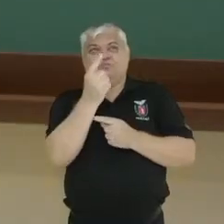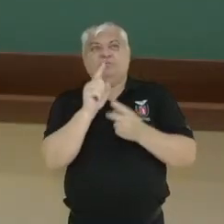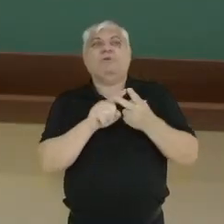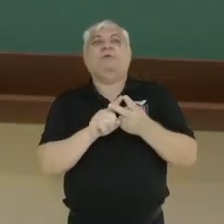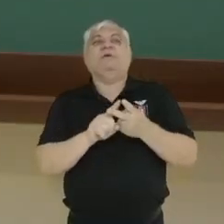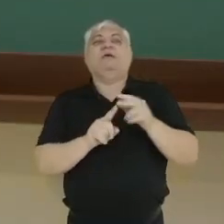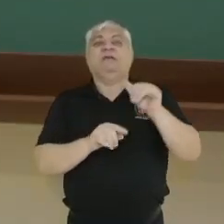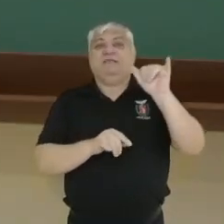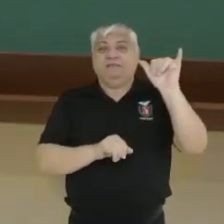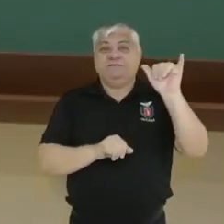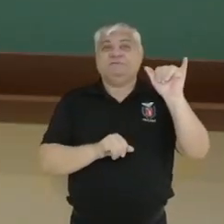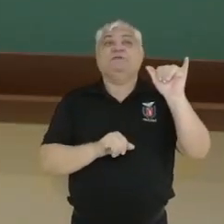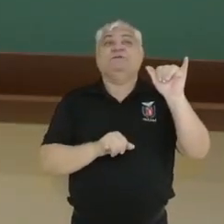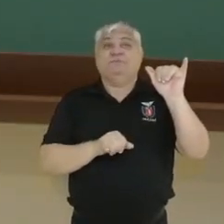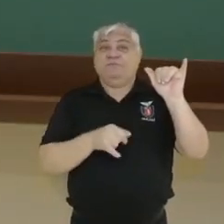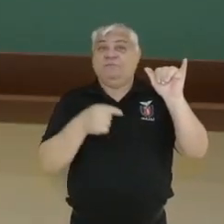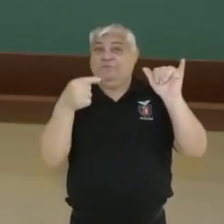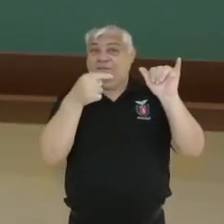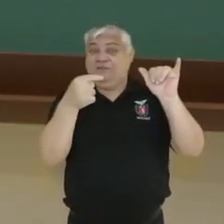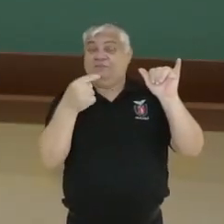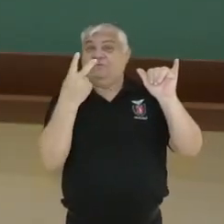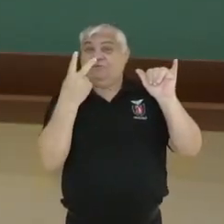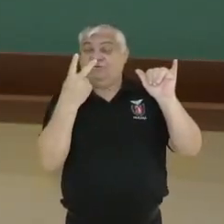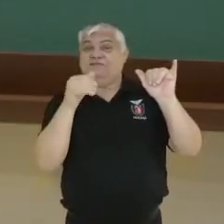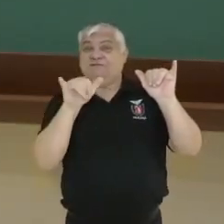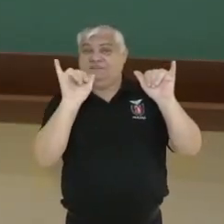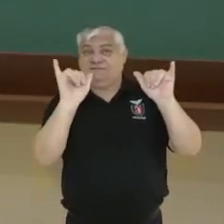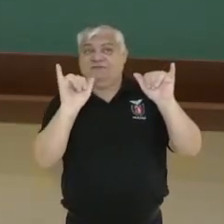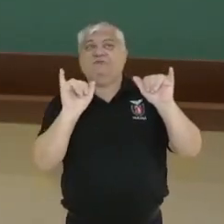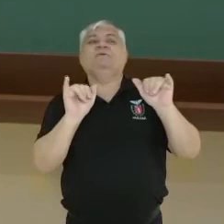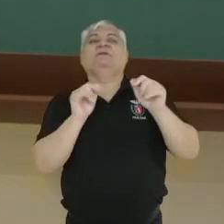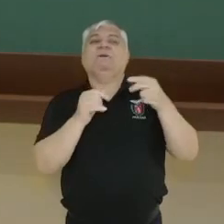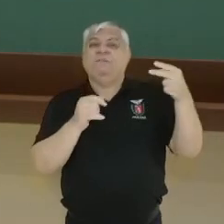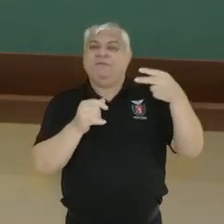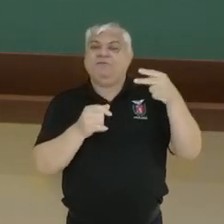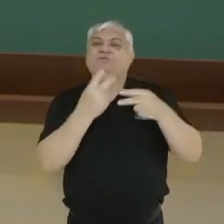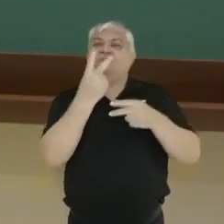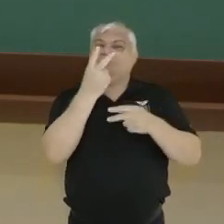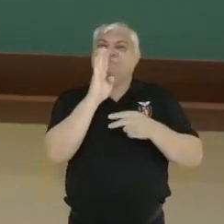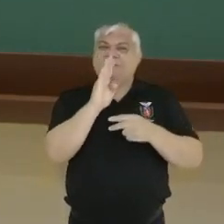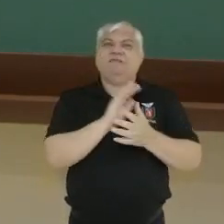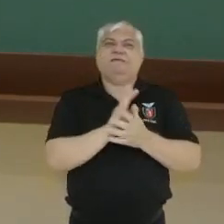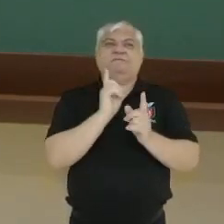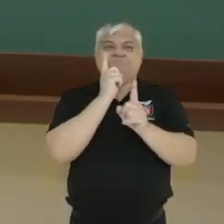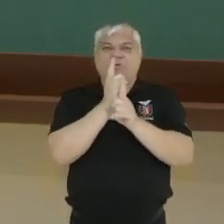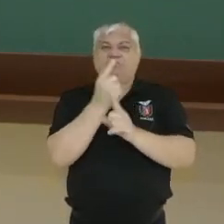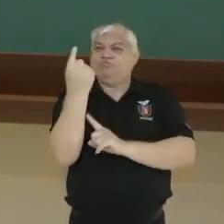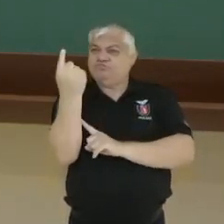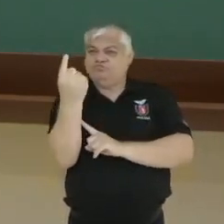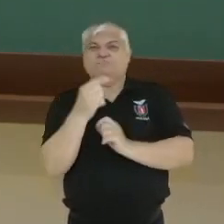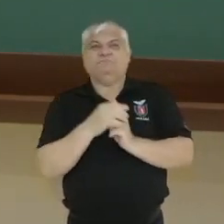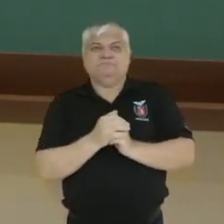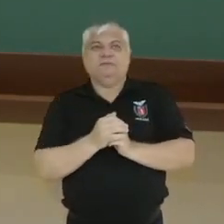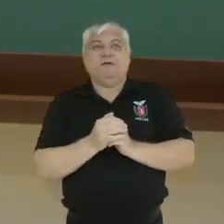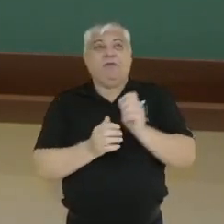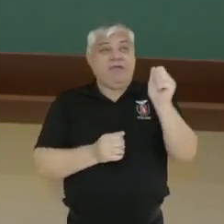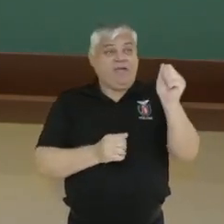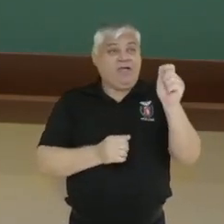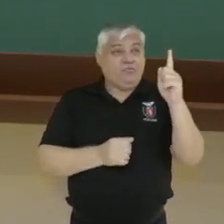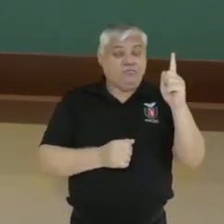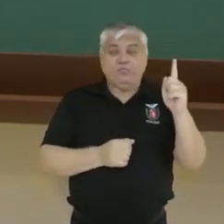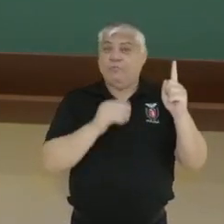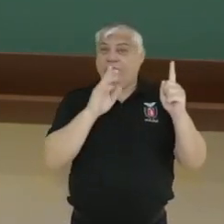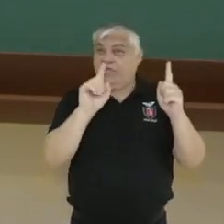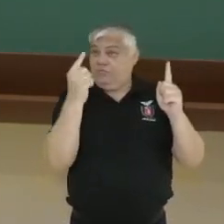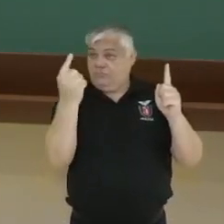valor aqui, que é menos 2, ele vai ser igual a menos 2B. Achamos que o B vale 1. Joia?